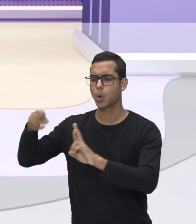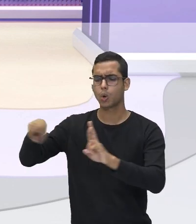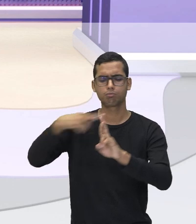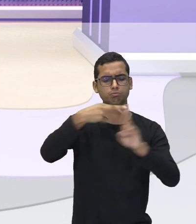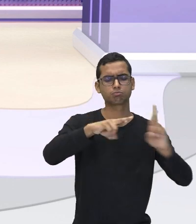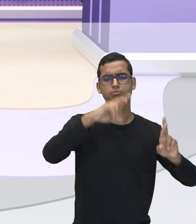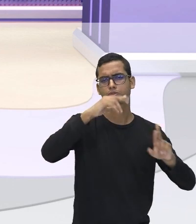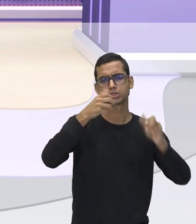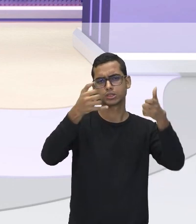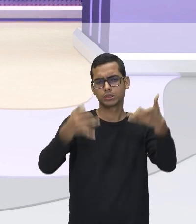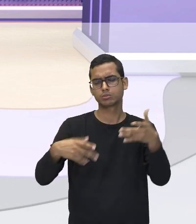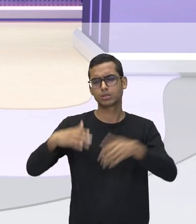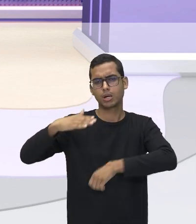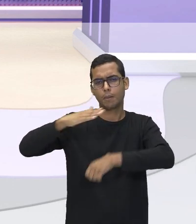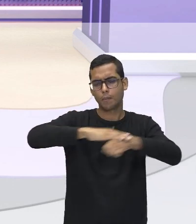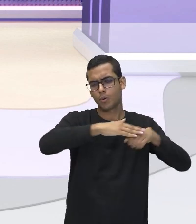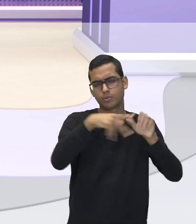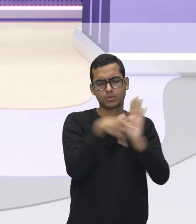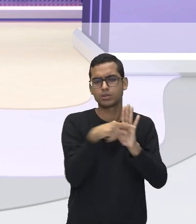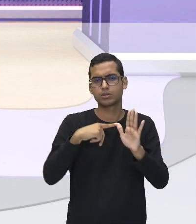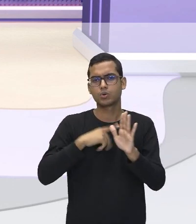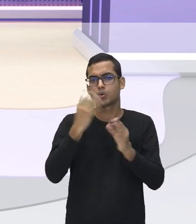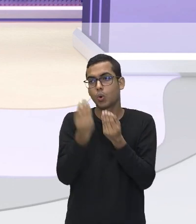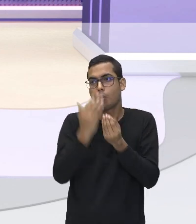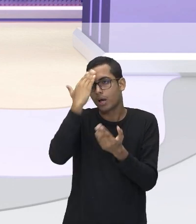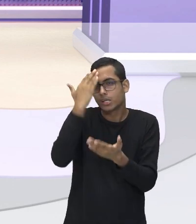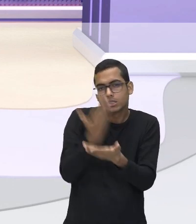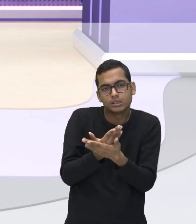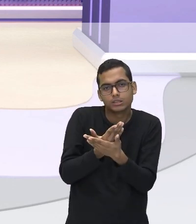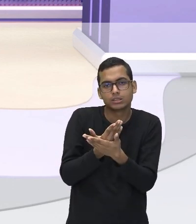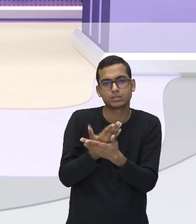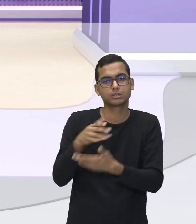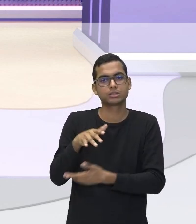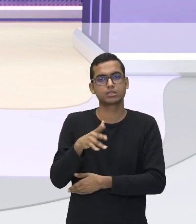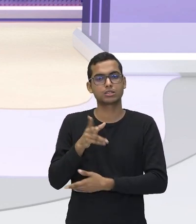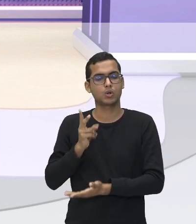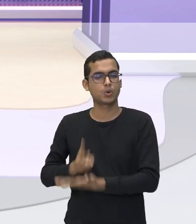acredita nessa continuação da vida. Interessante, né?